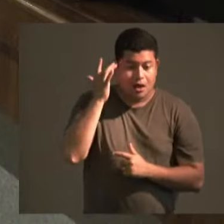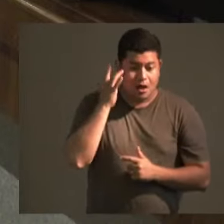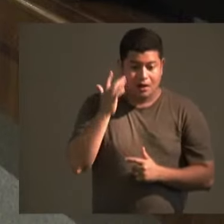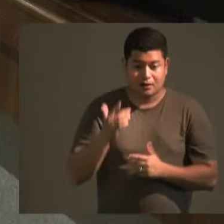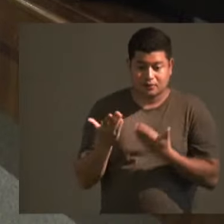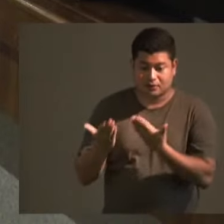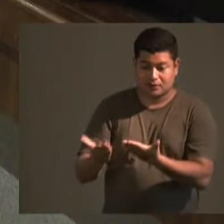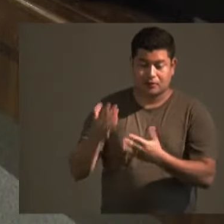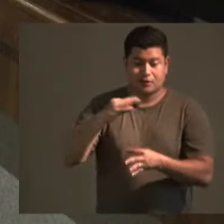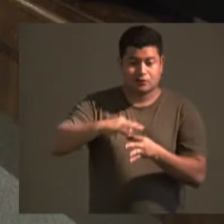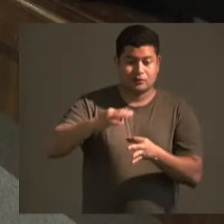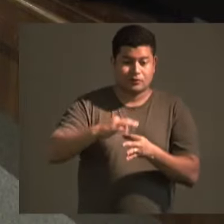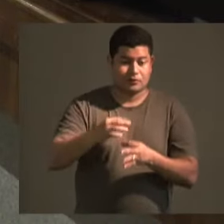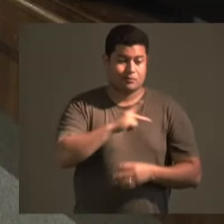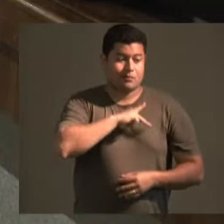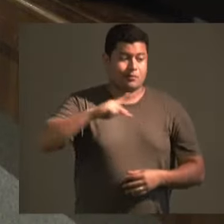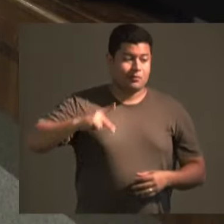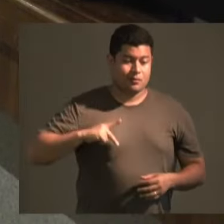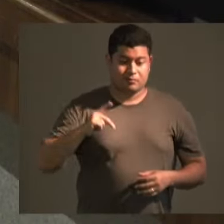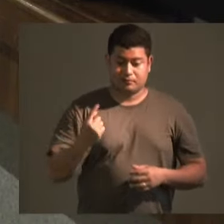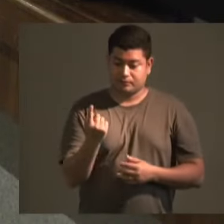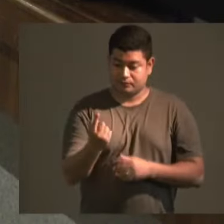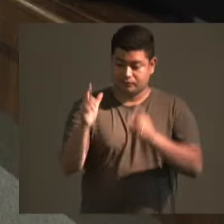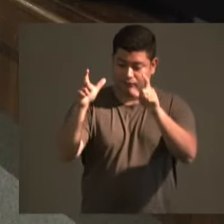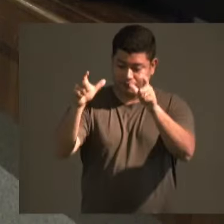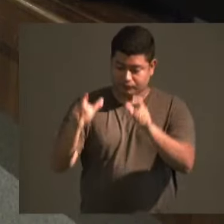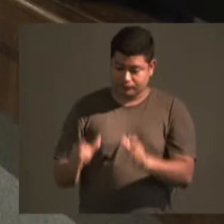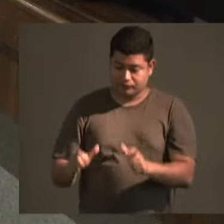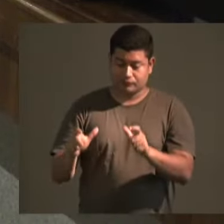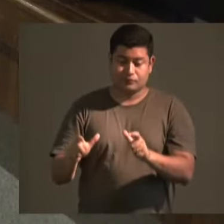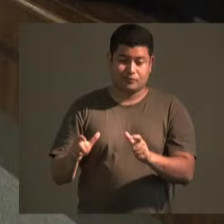instituição pública já não...